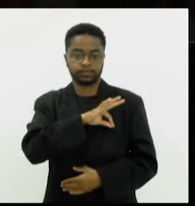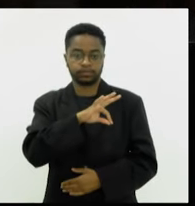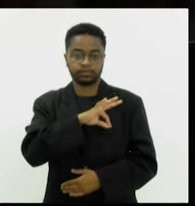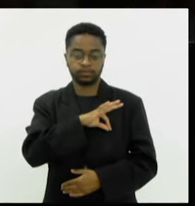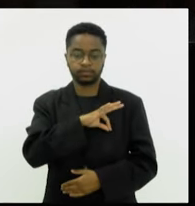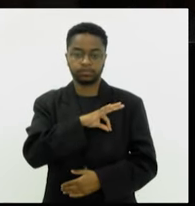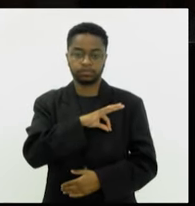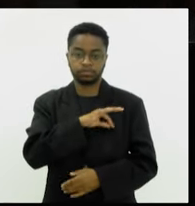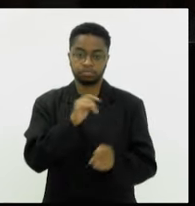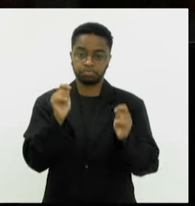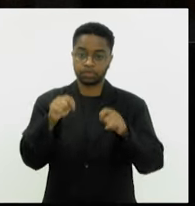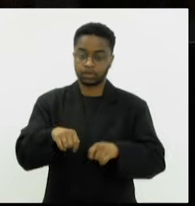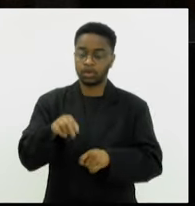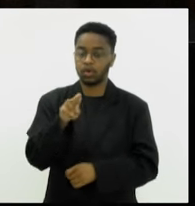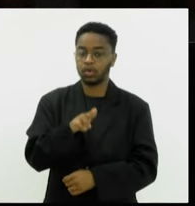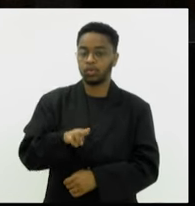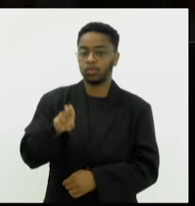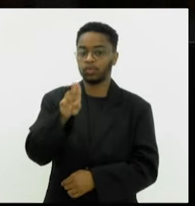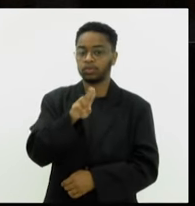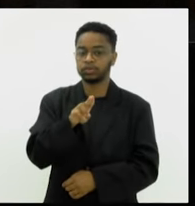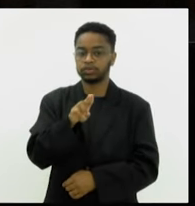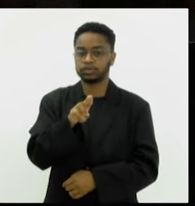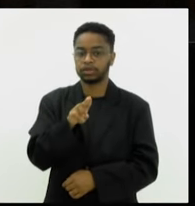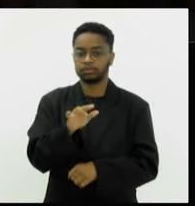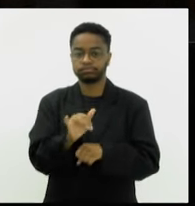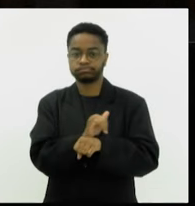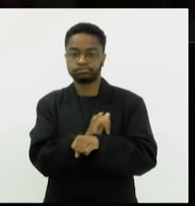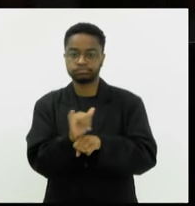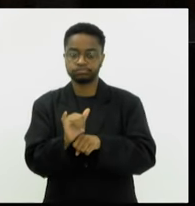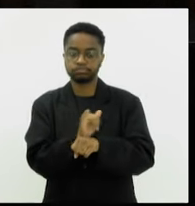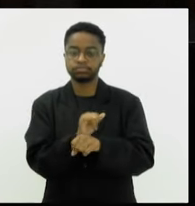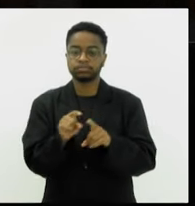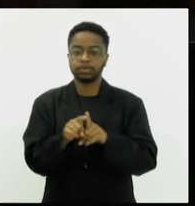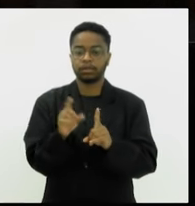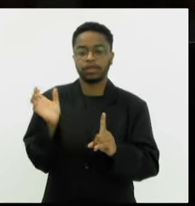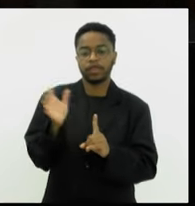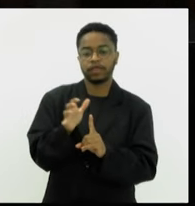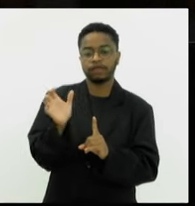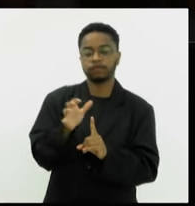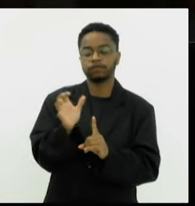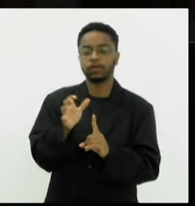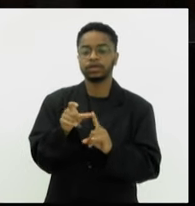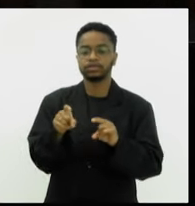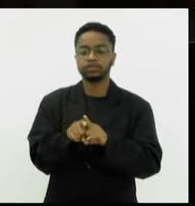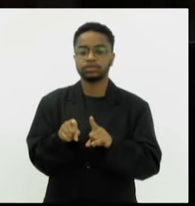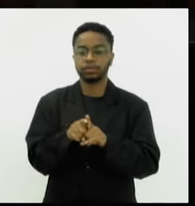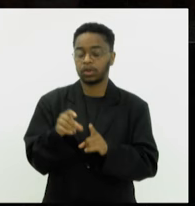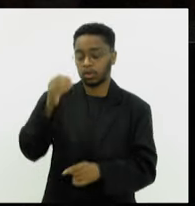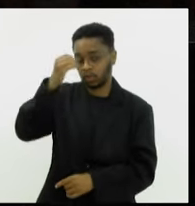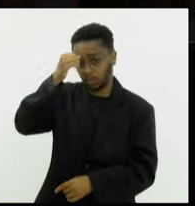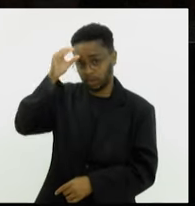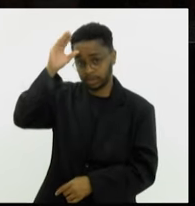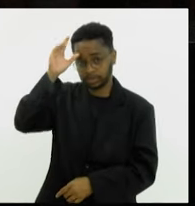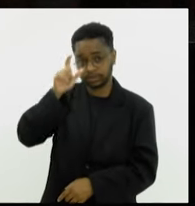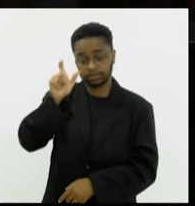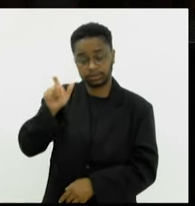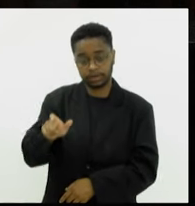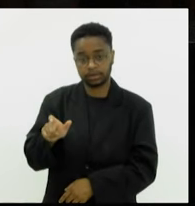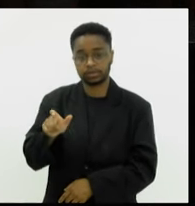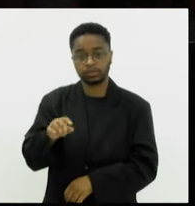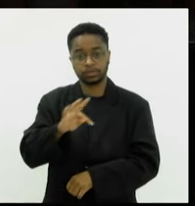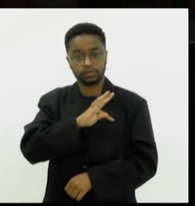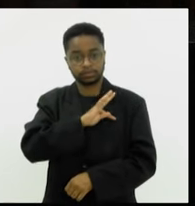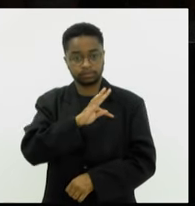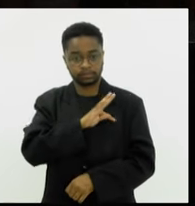pudesse usar dos seus meios, da sua influência, do seu conhecimento